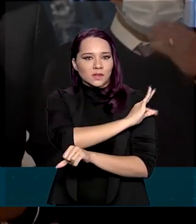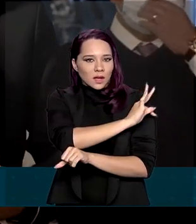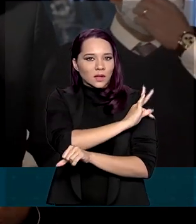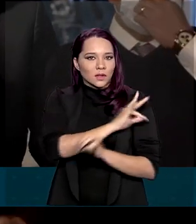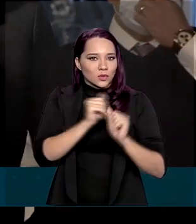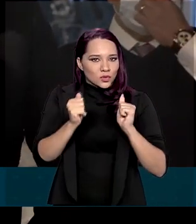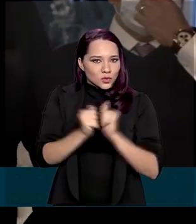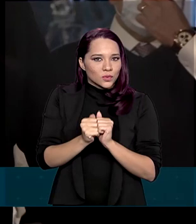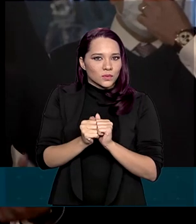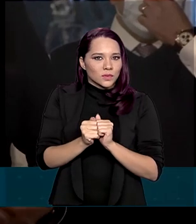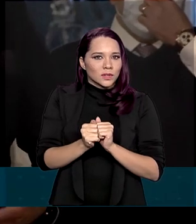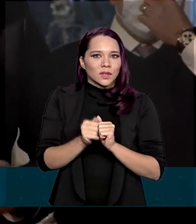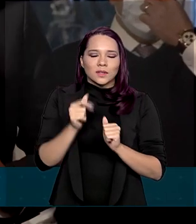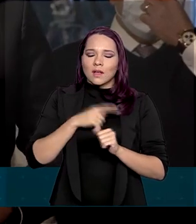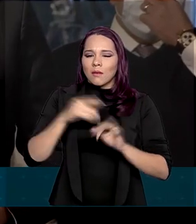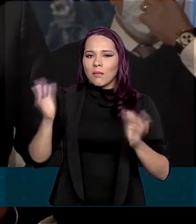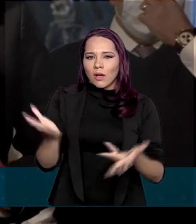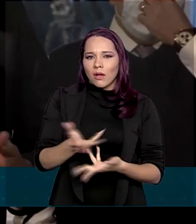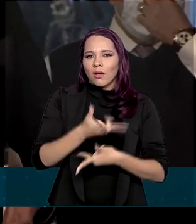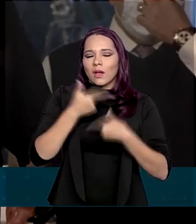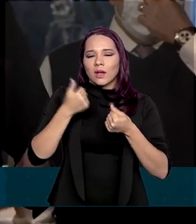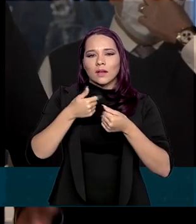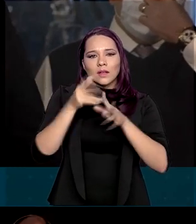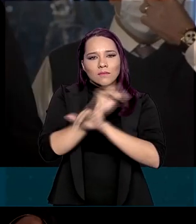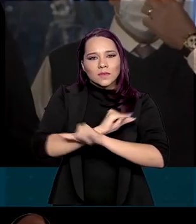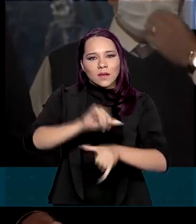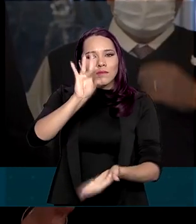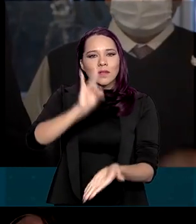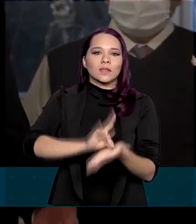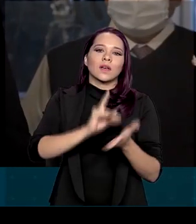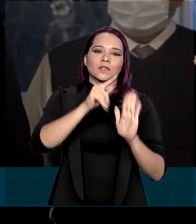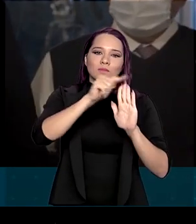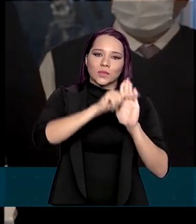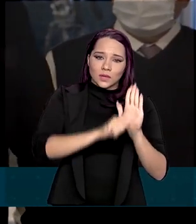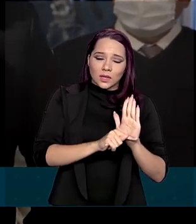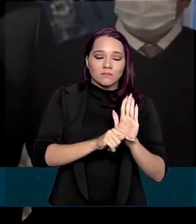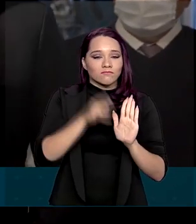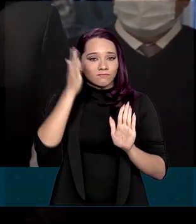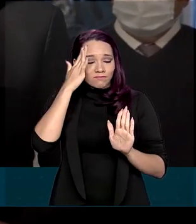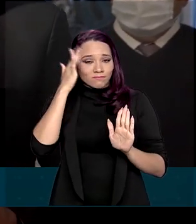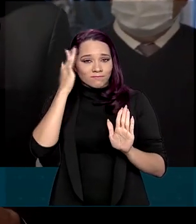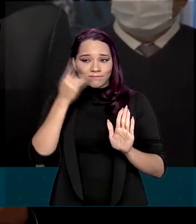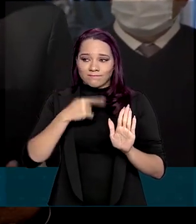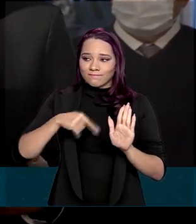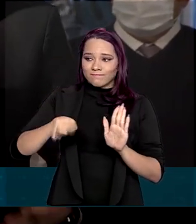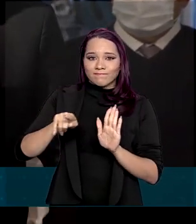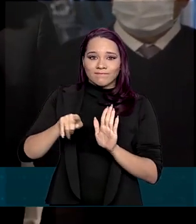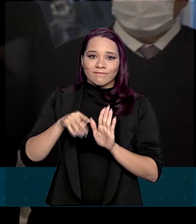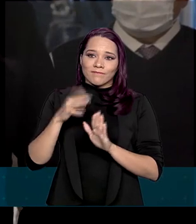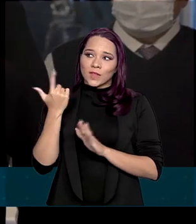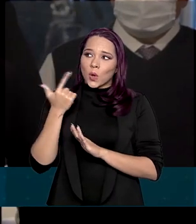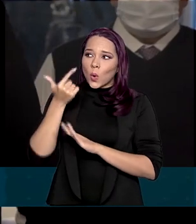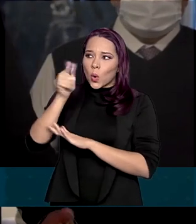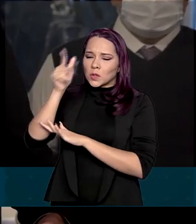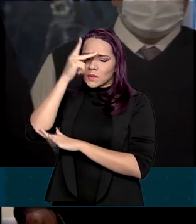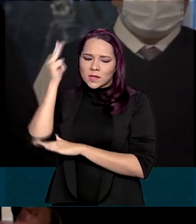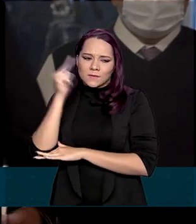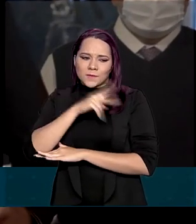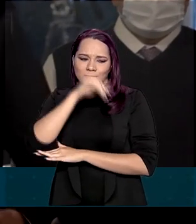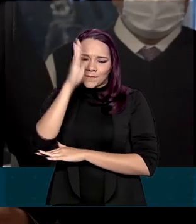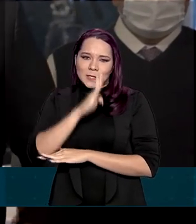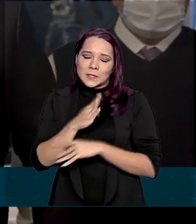lado, abrilhantar com verdade o seu programa. Que nós sabemos que a nossa imagem não está muito boa aí fora,